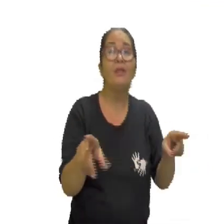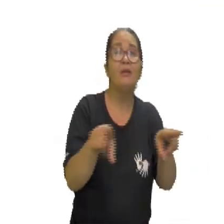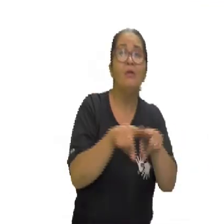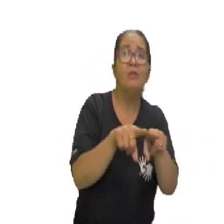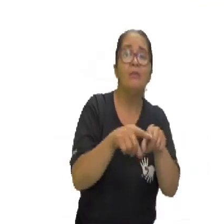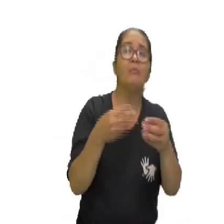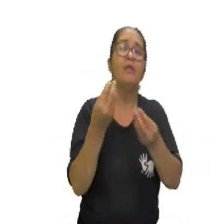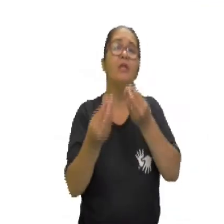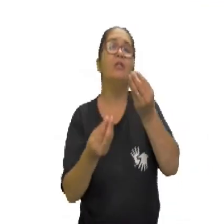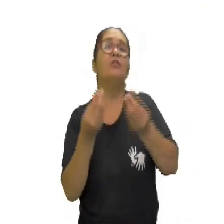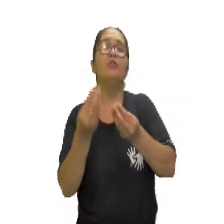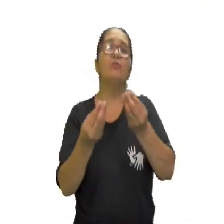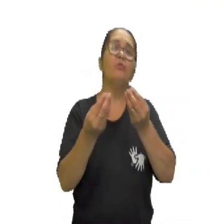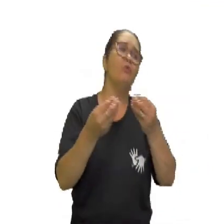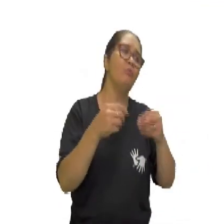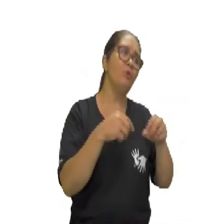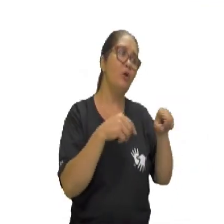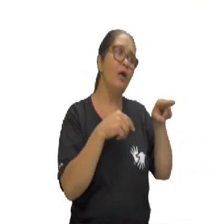criações, acontecem